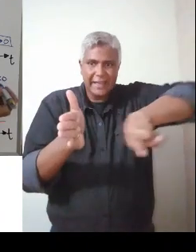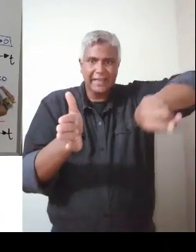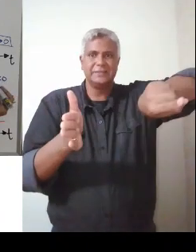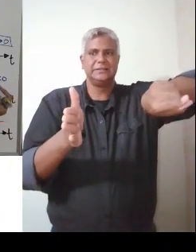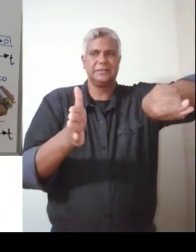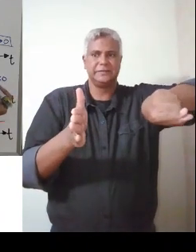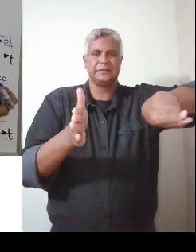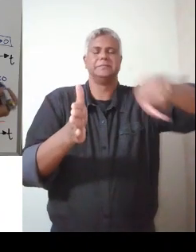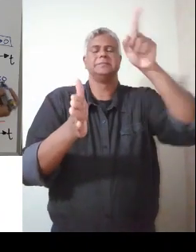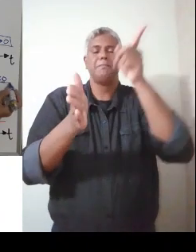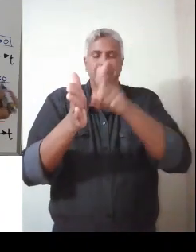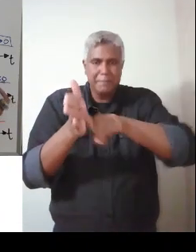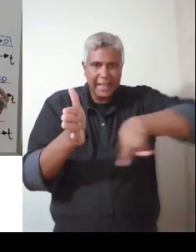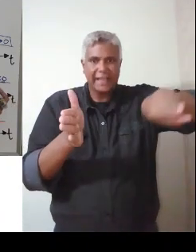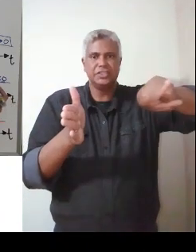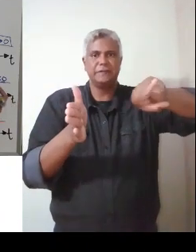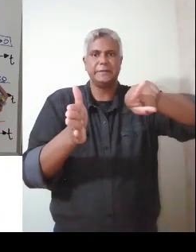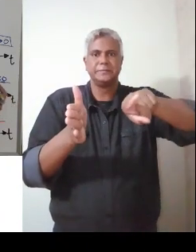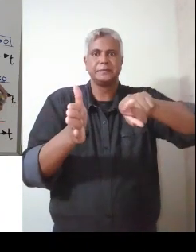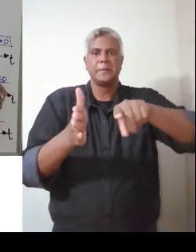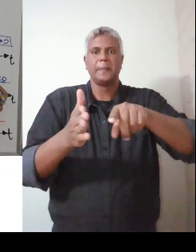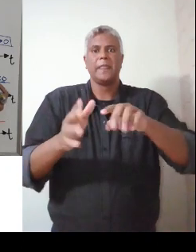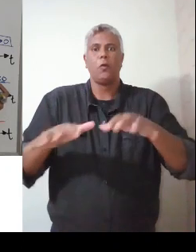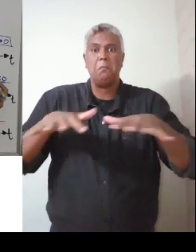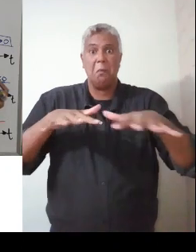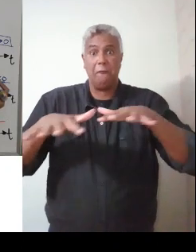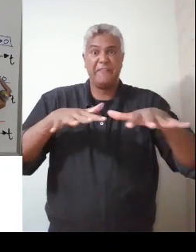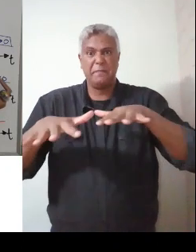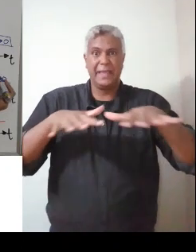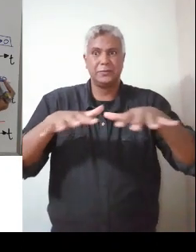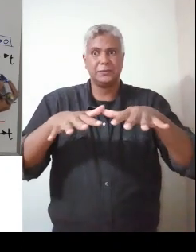negativa e o movimento é retrógrado.